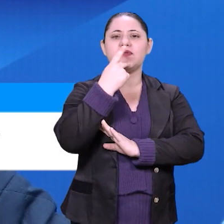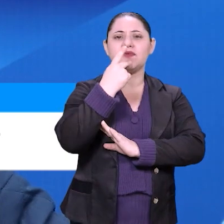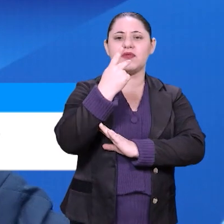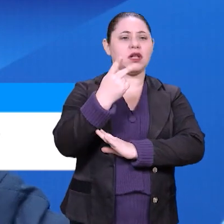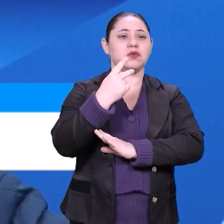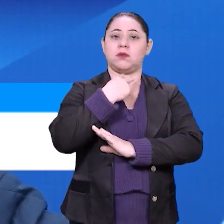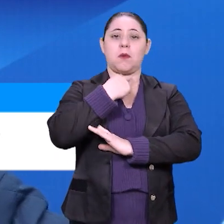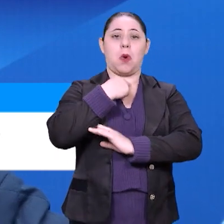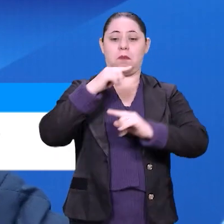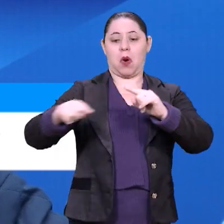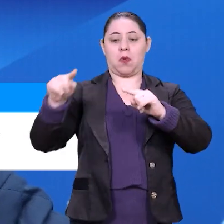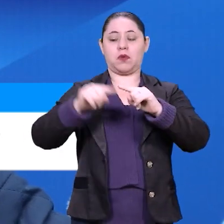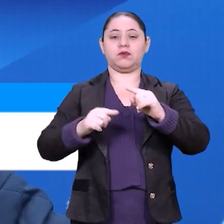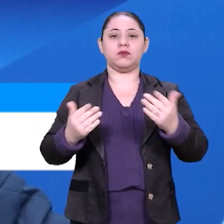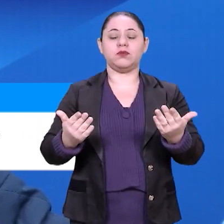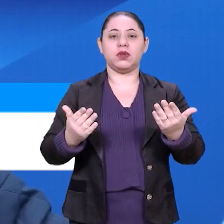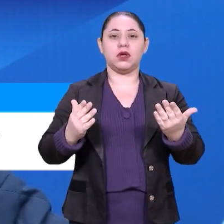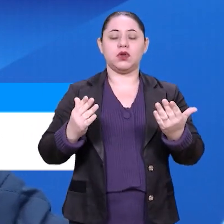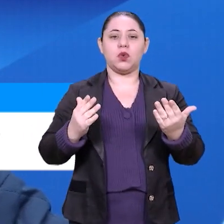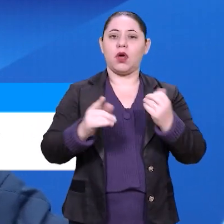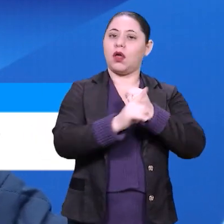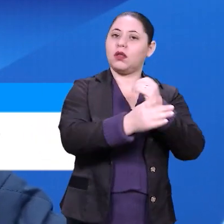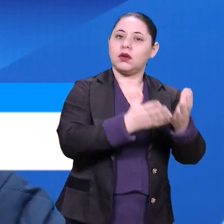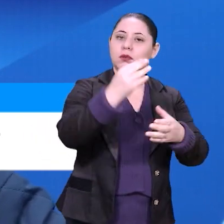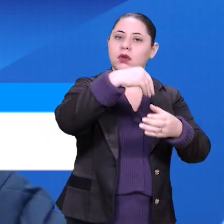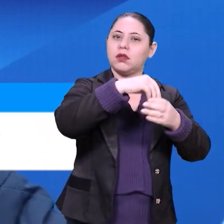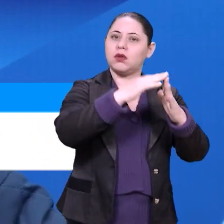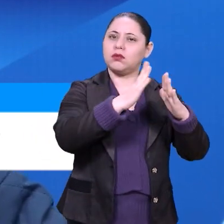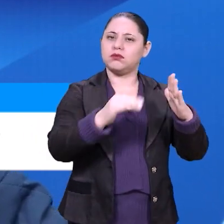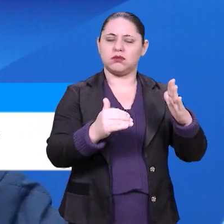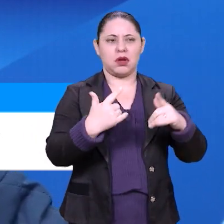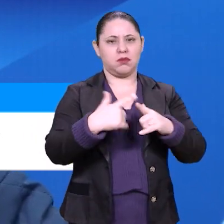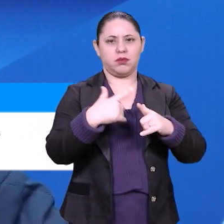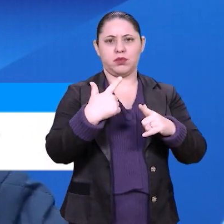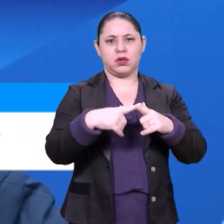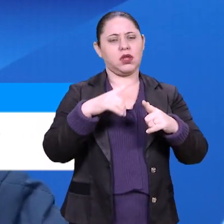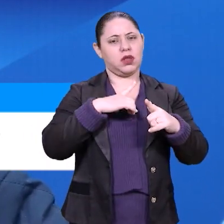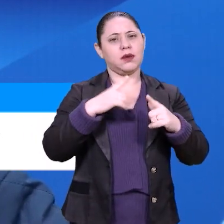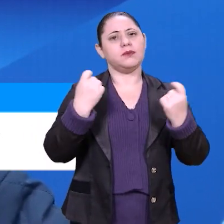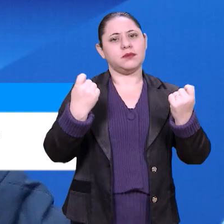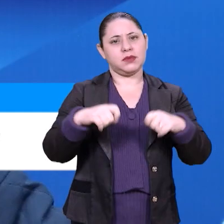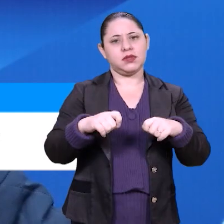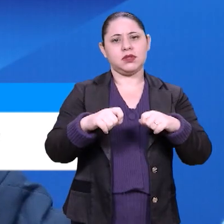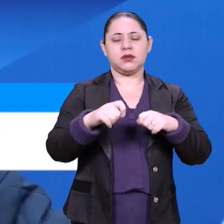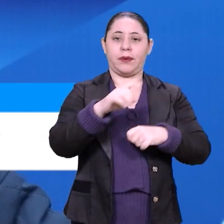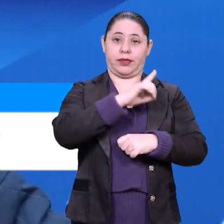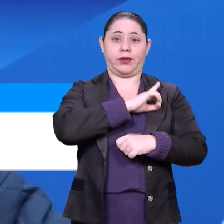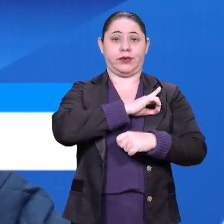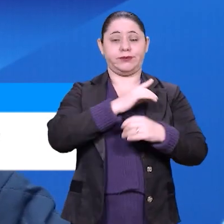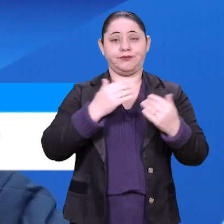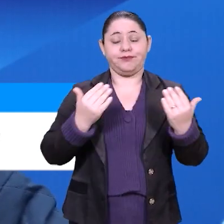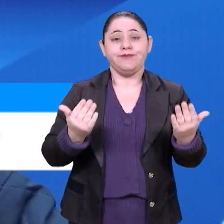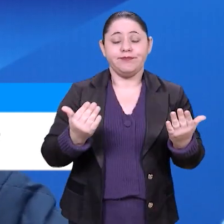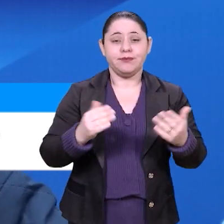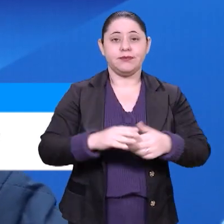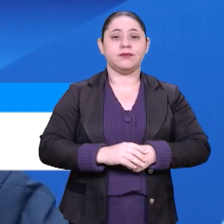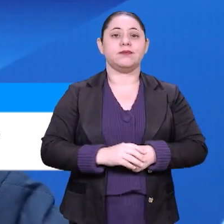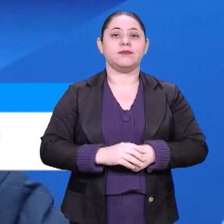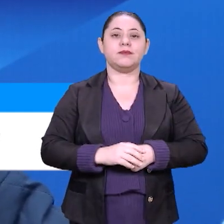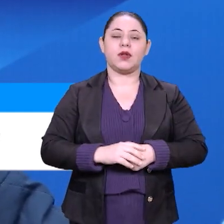que não poderia ser realizado esse tipo de atendimento, né? Até pelo fato de ter uma delegacia.